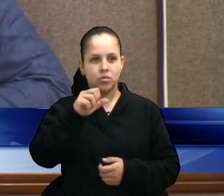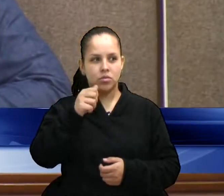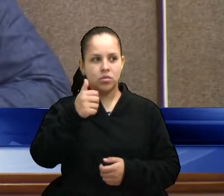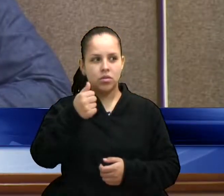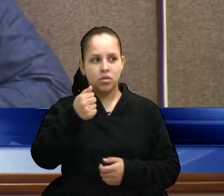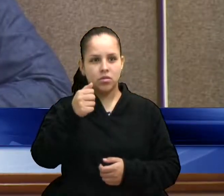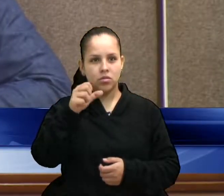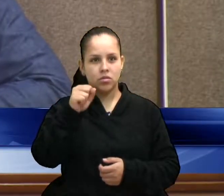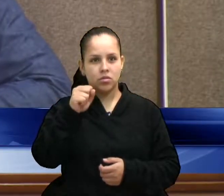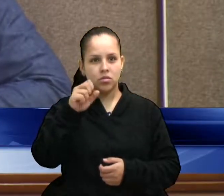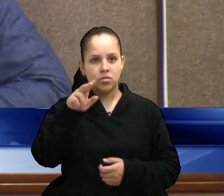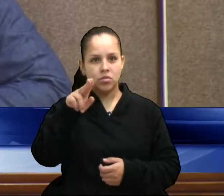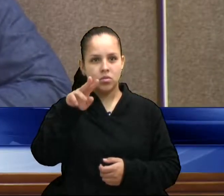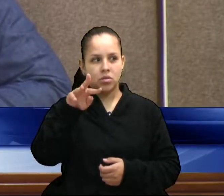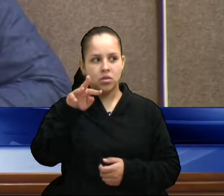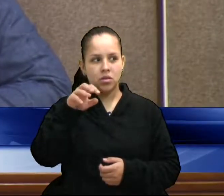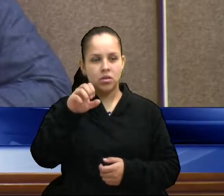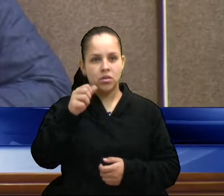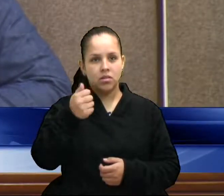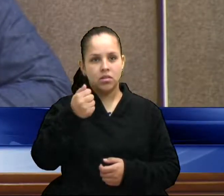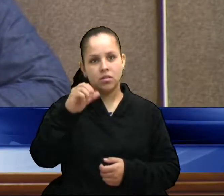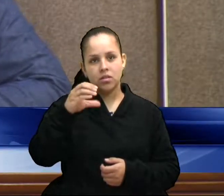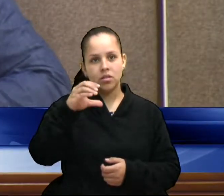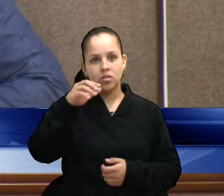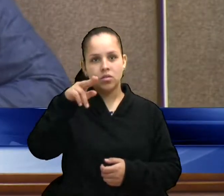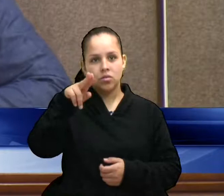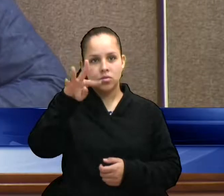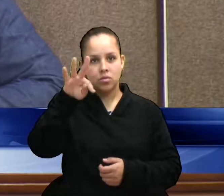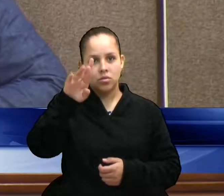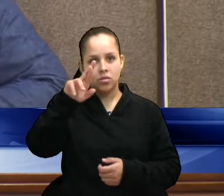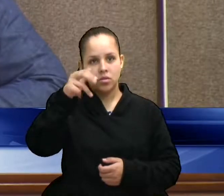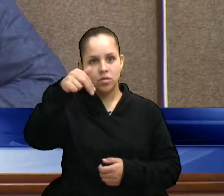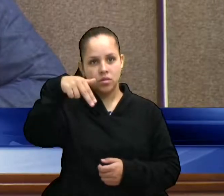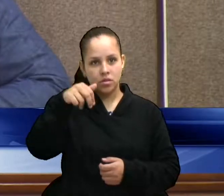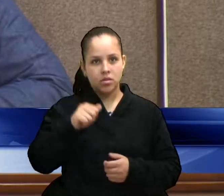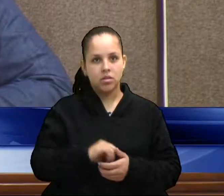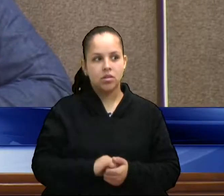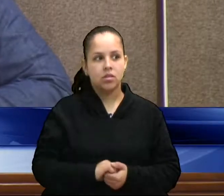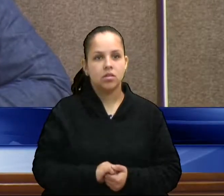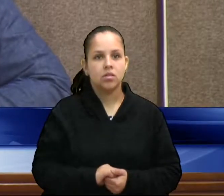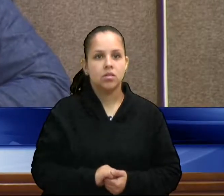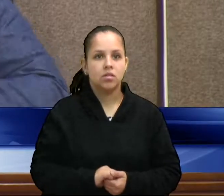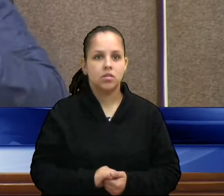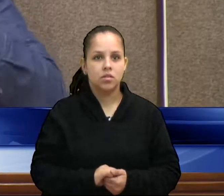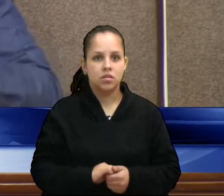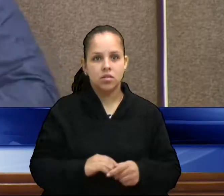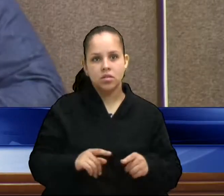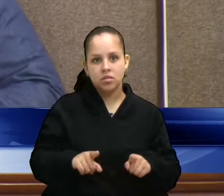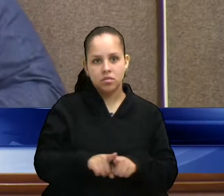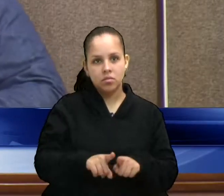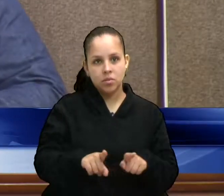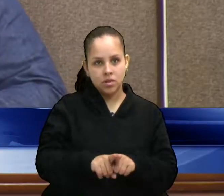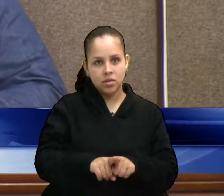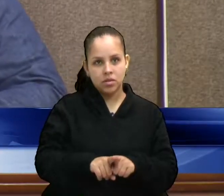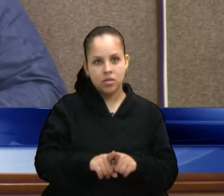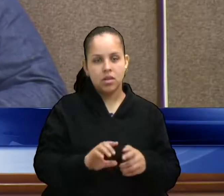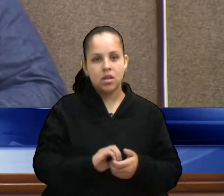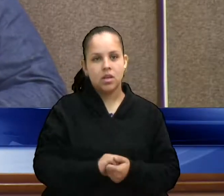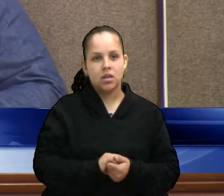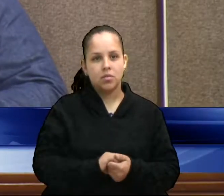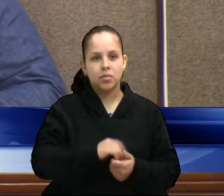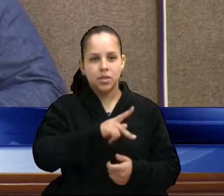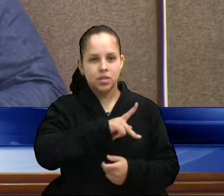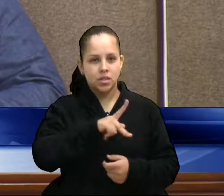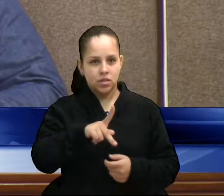Suntran, o Paulo César dos Santos, do Sindicato do Fretamento, nosso presidente interino,